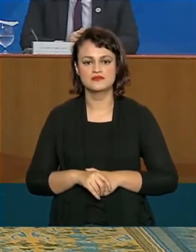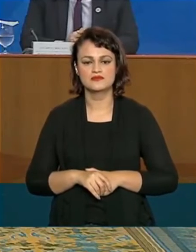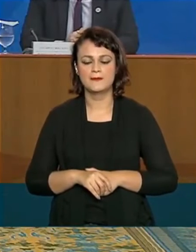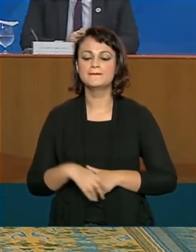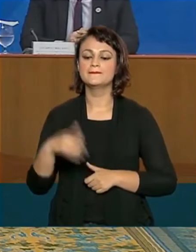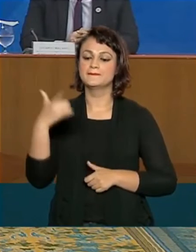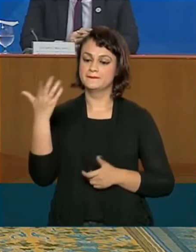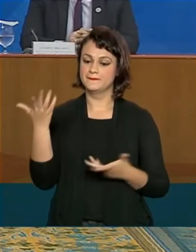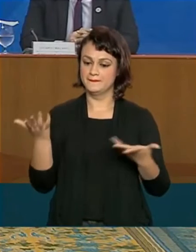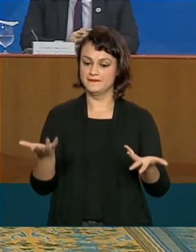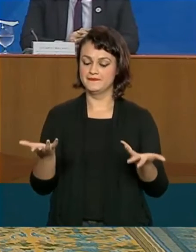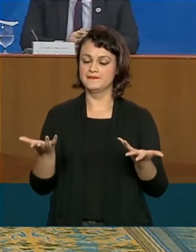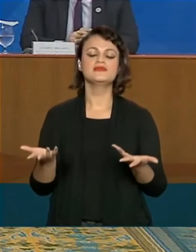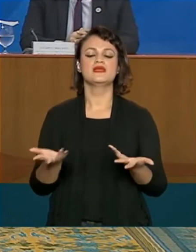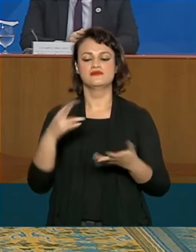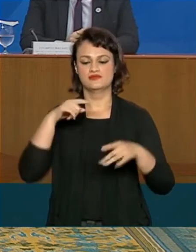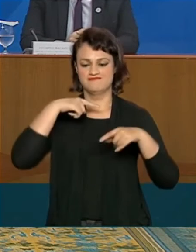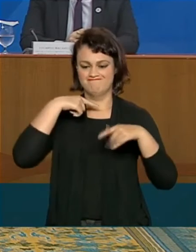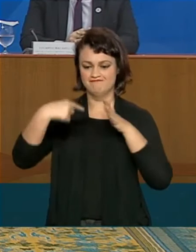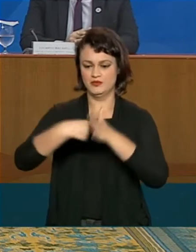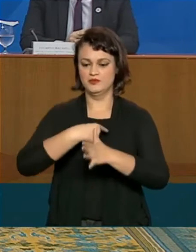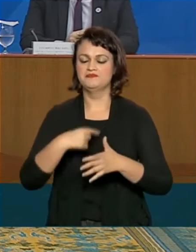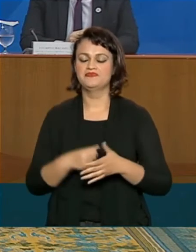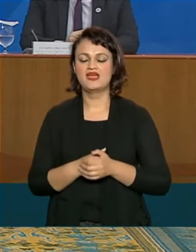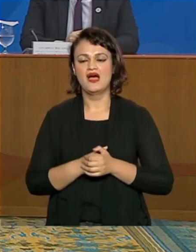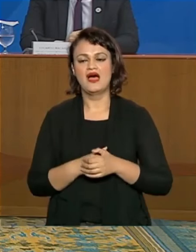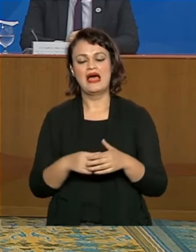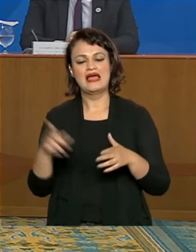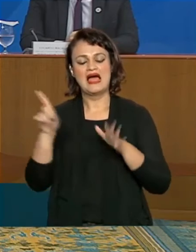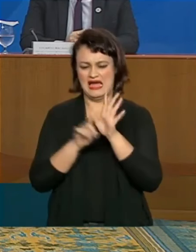Vamos lá. Respondendo sua pergunta, a